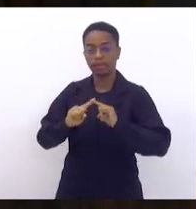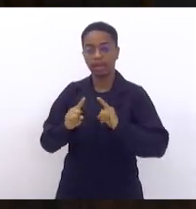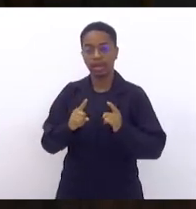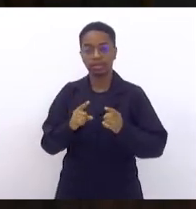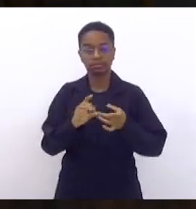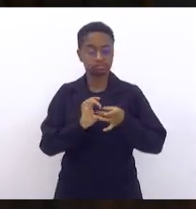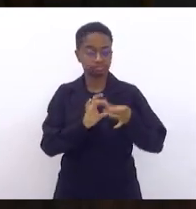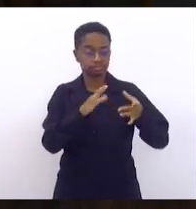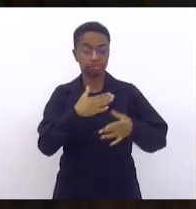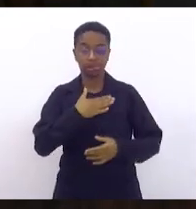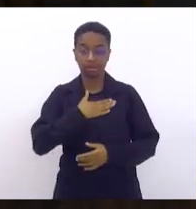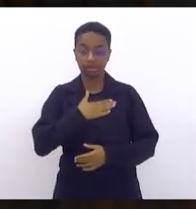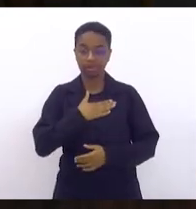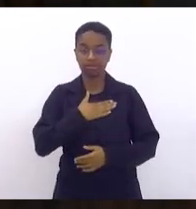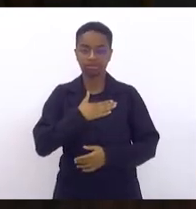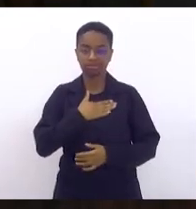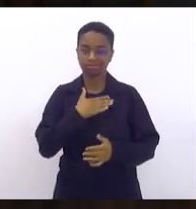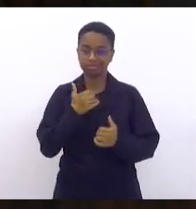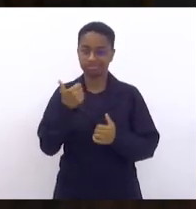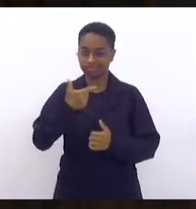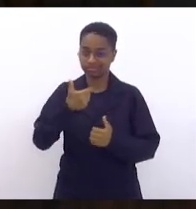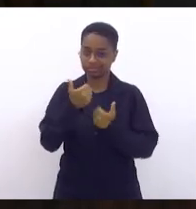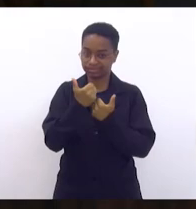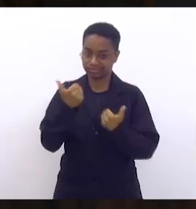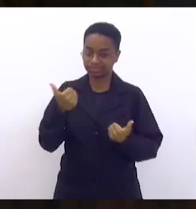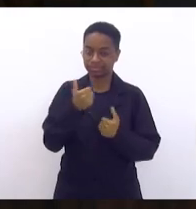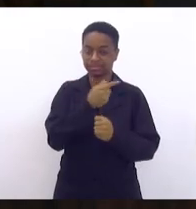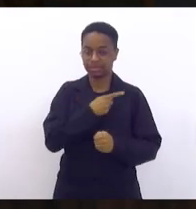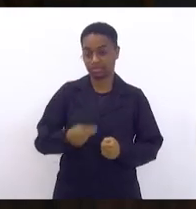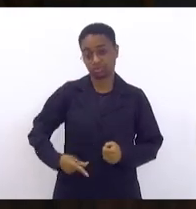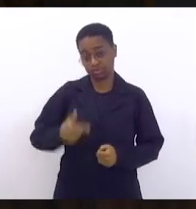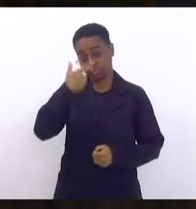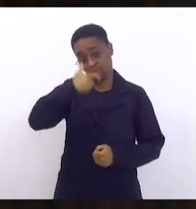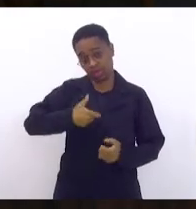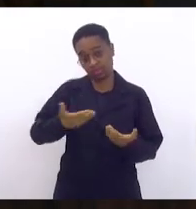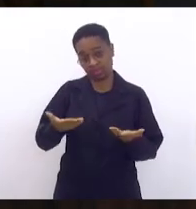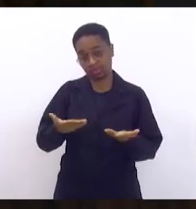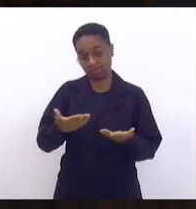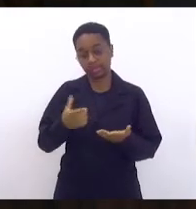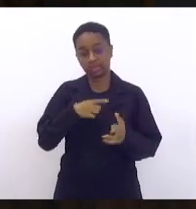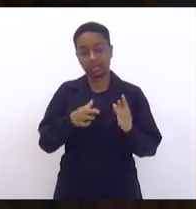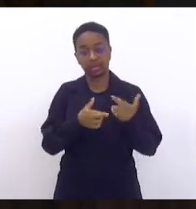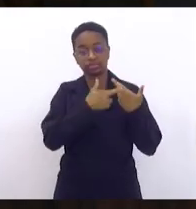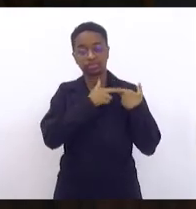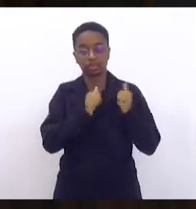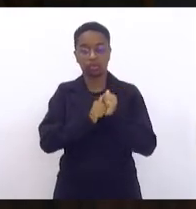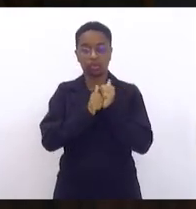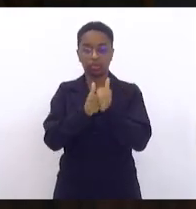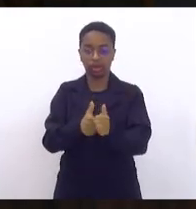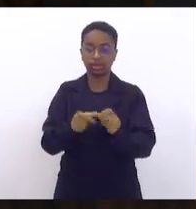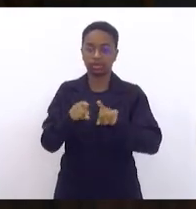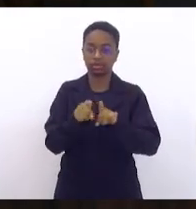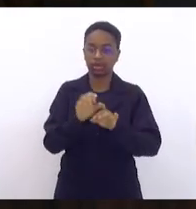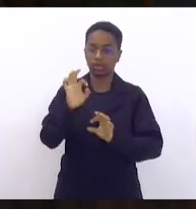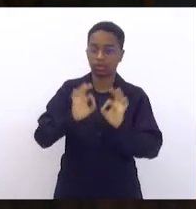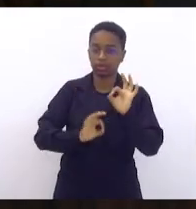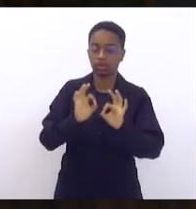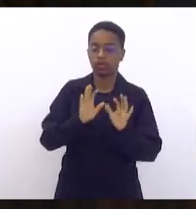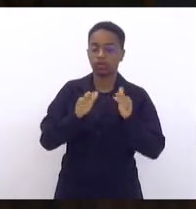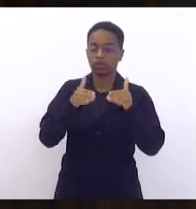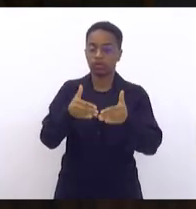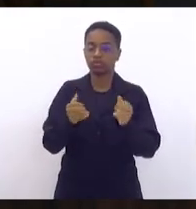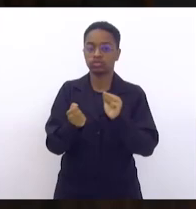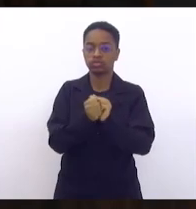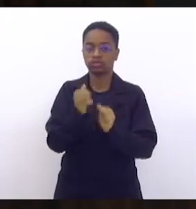vice-presidência a segunda vice-presidente dele que sou eu a incumbência de estar acompanhando e conduzindo um fórum junto